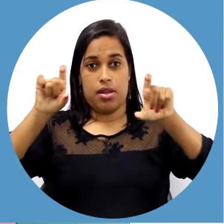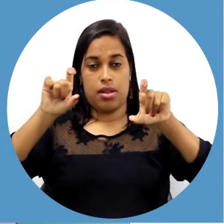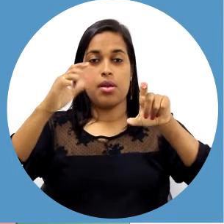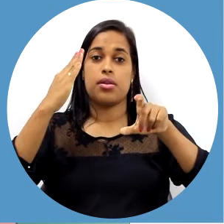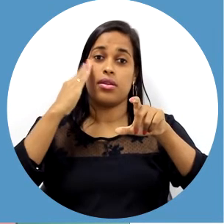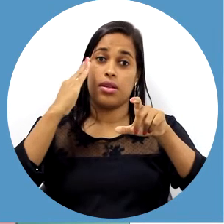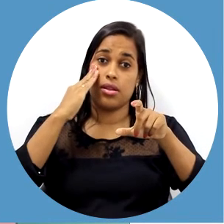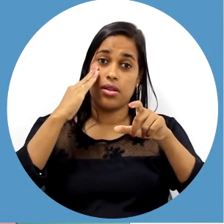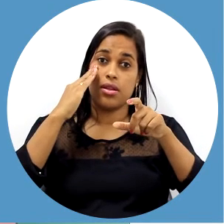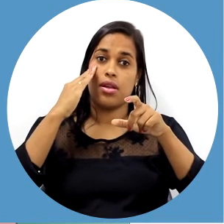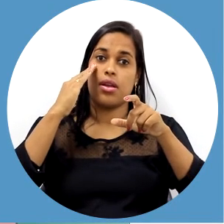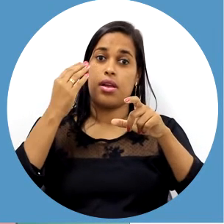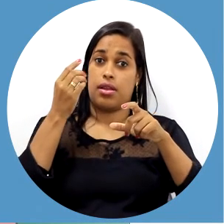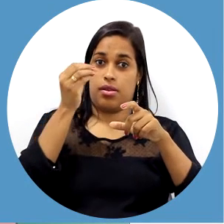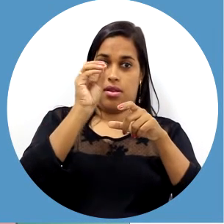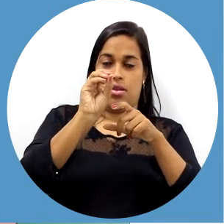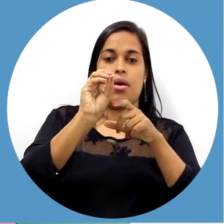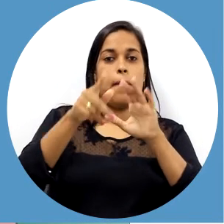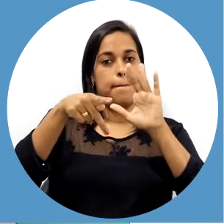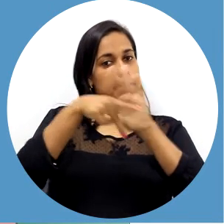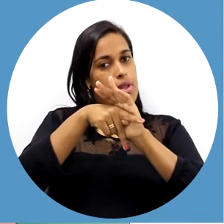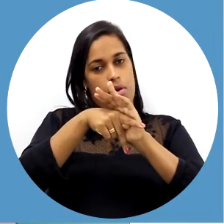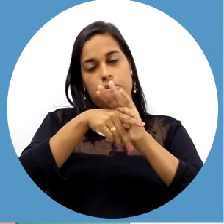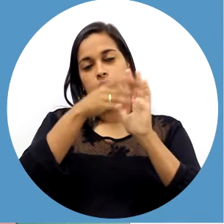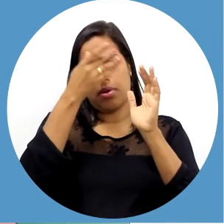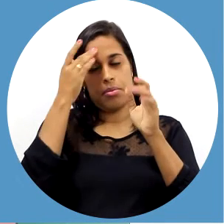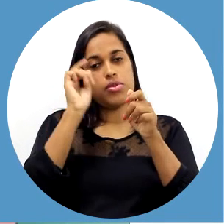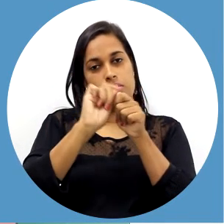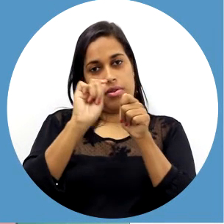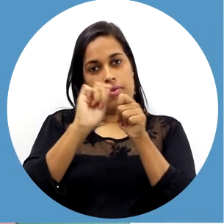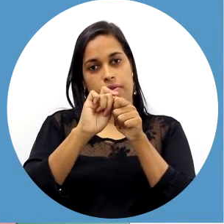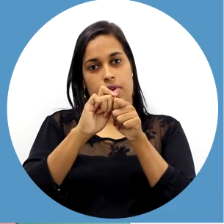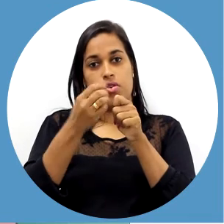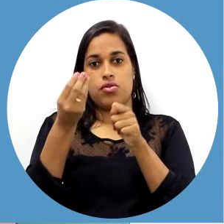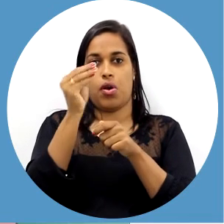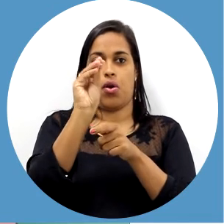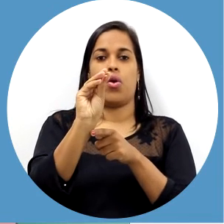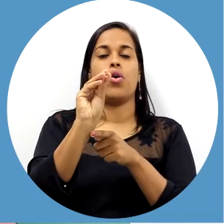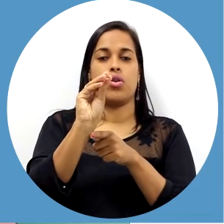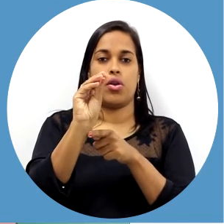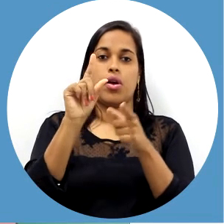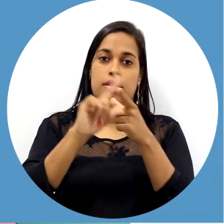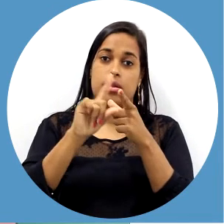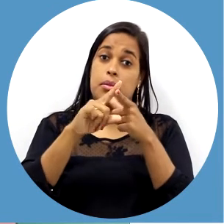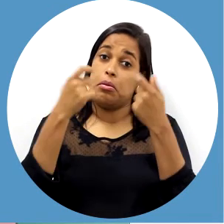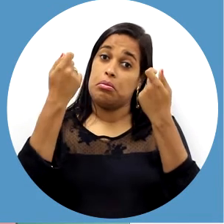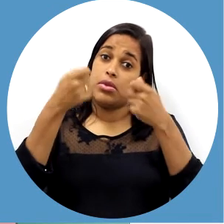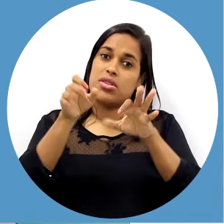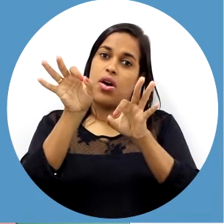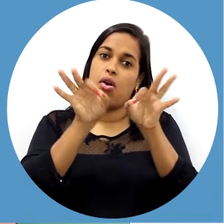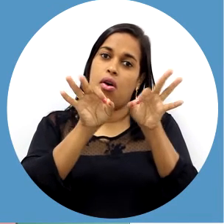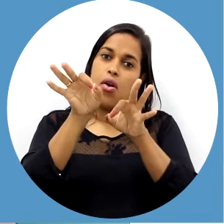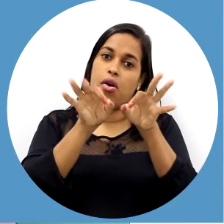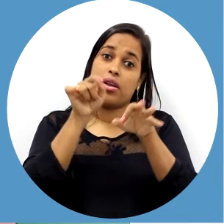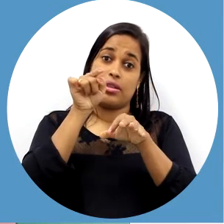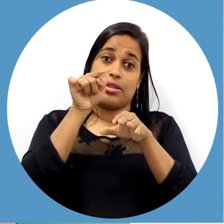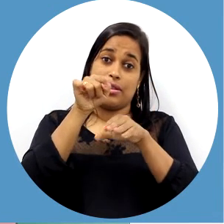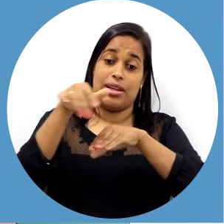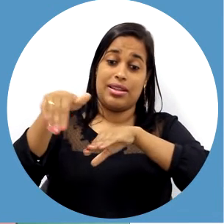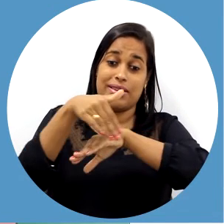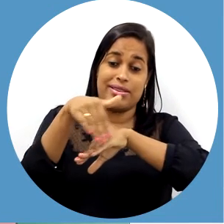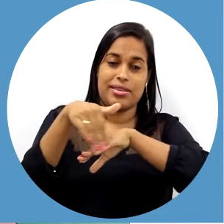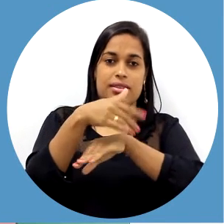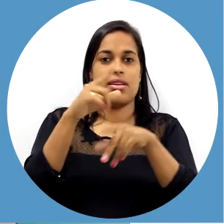lógico. O endereçamento MAC é um endereçamento físico cravado pelo fabricante, só que na rede TCP/IP eu tenho que aliar